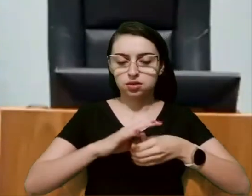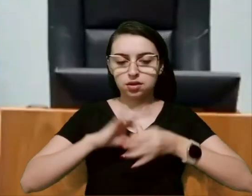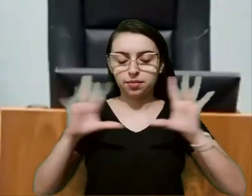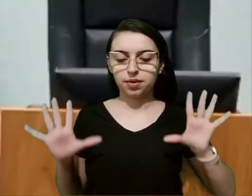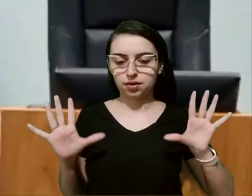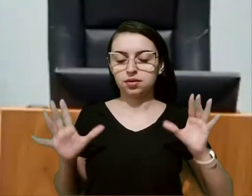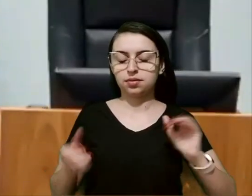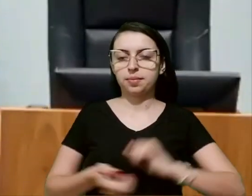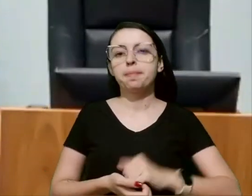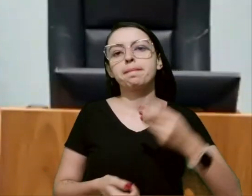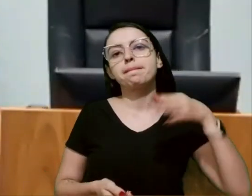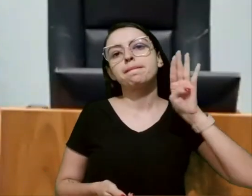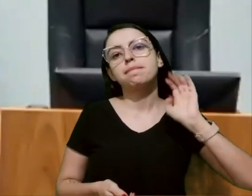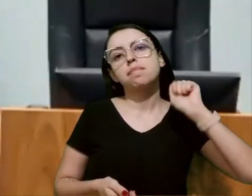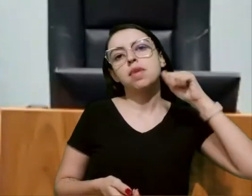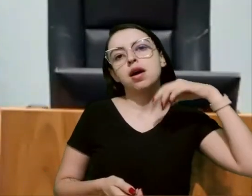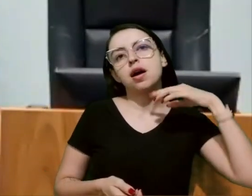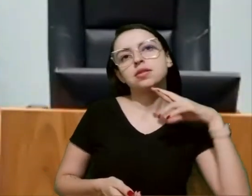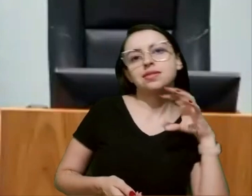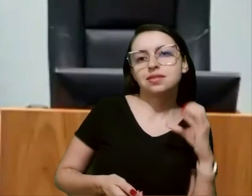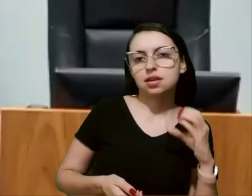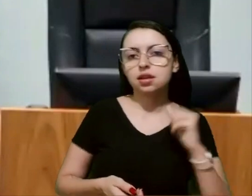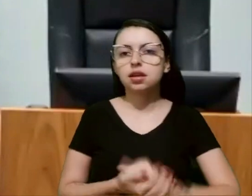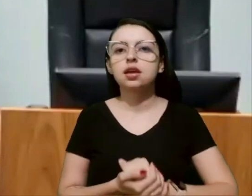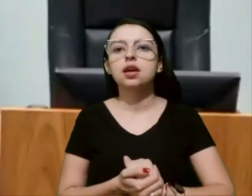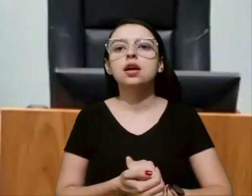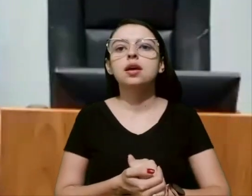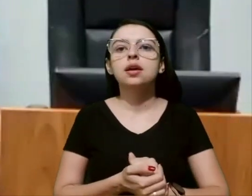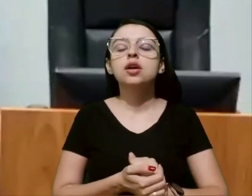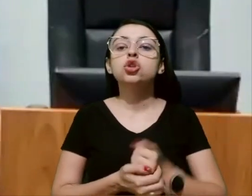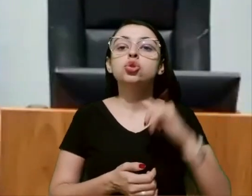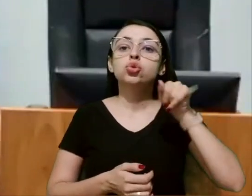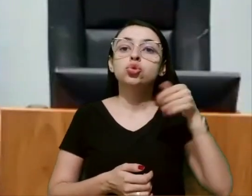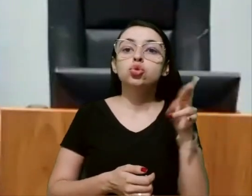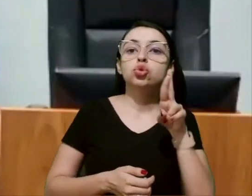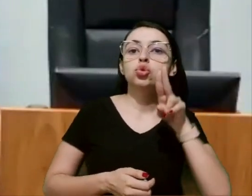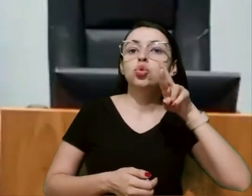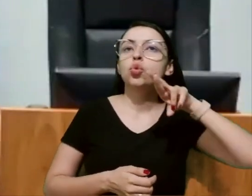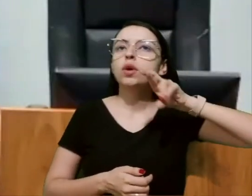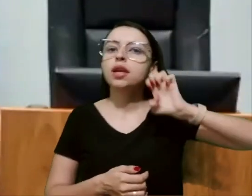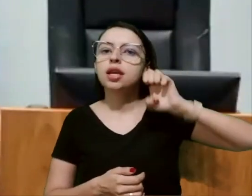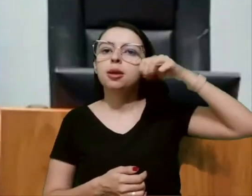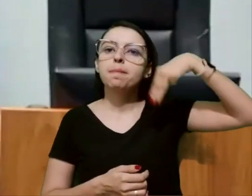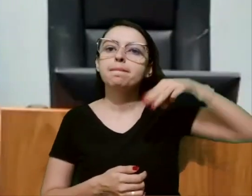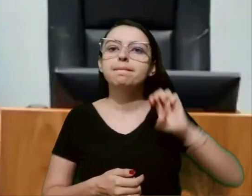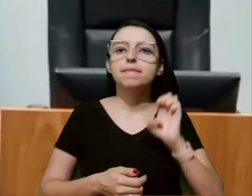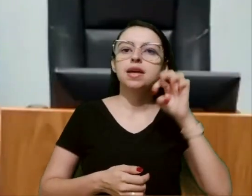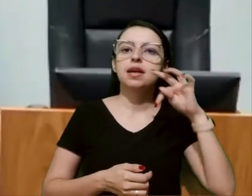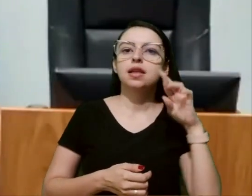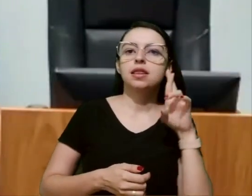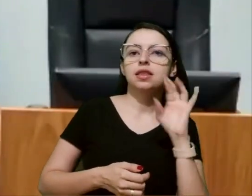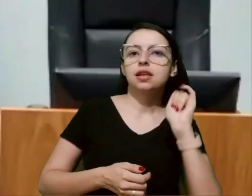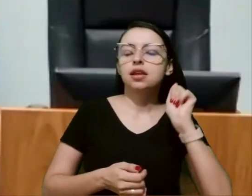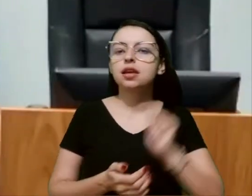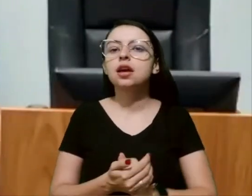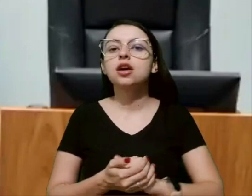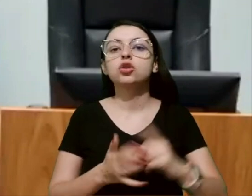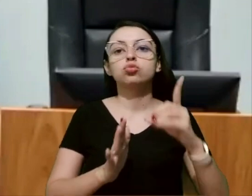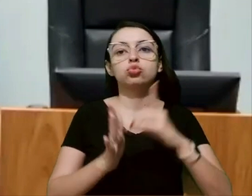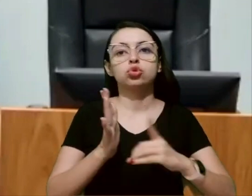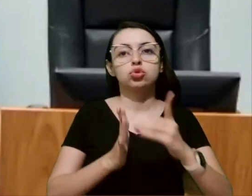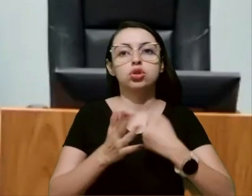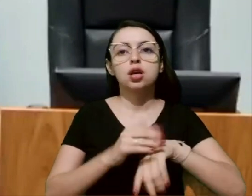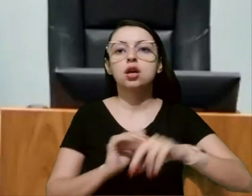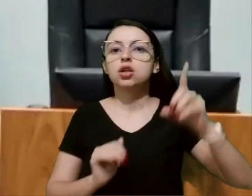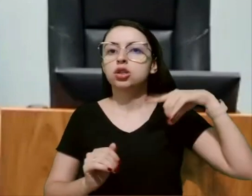Brasca. Membro e presidente da Comissão Permanente de Jurimetria, diretor de pesquisas do Instituto dos Advogados de São Paulo,